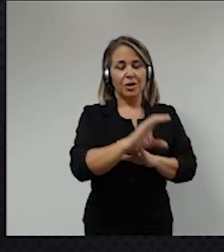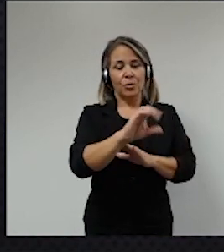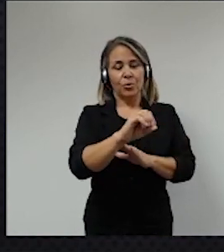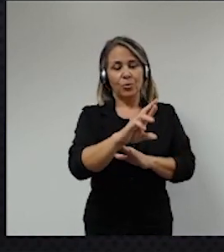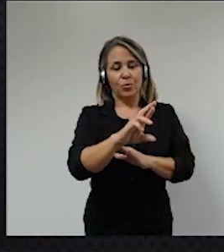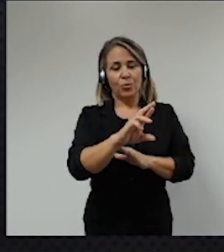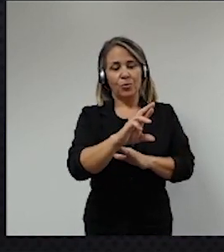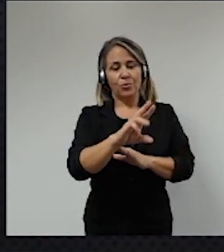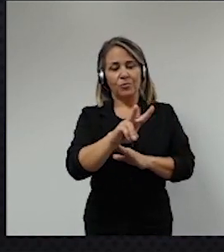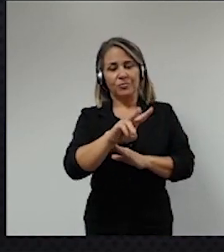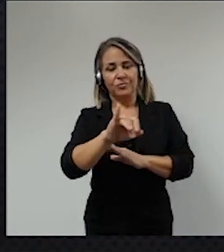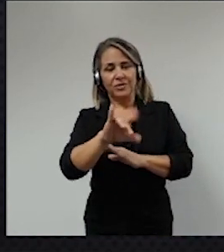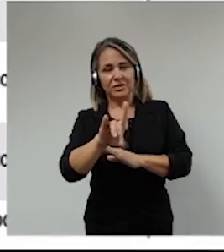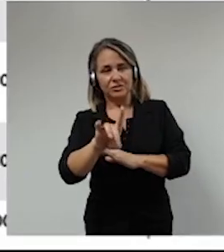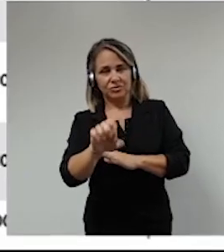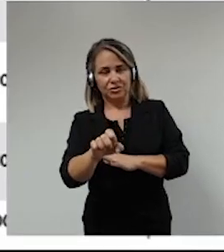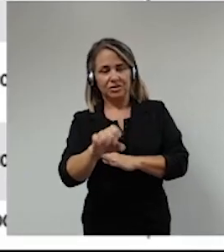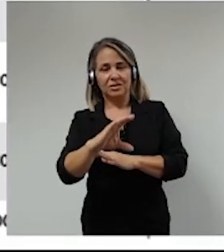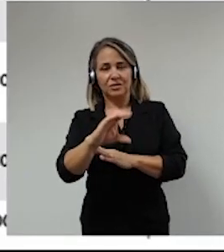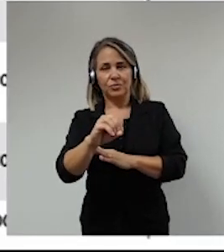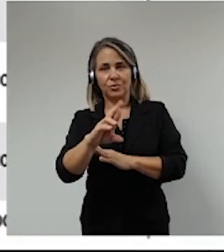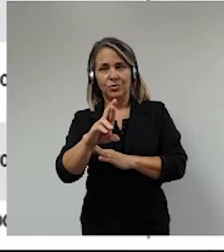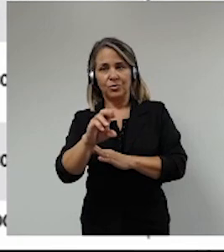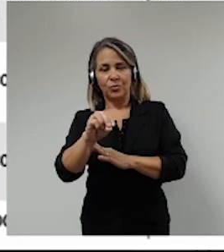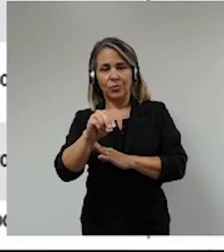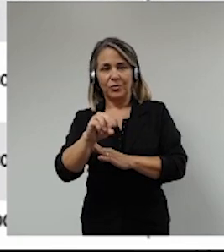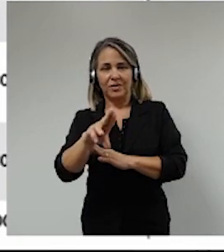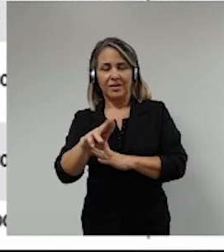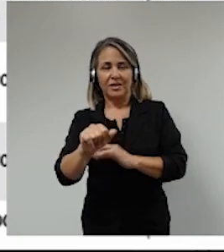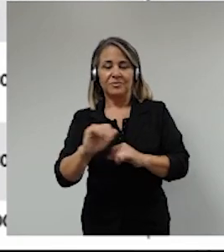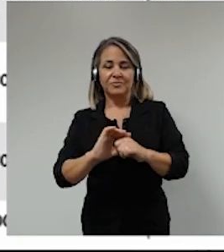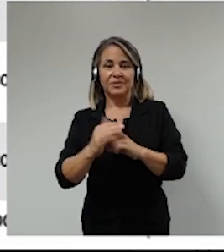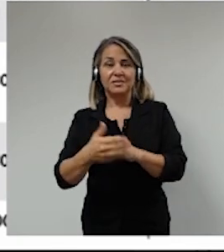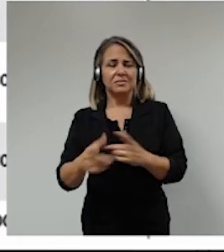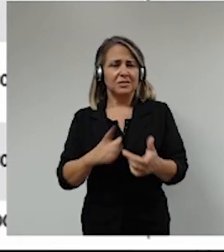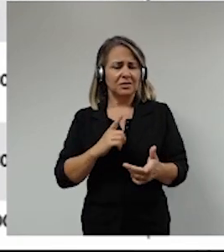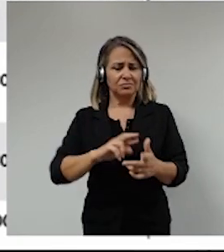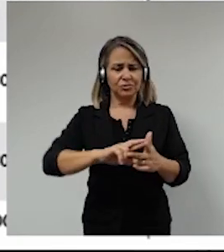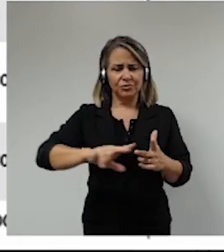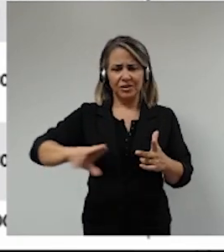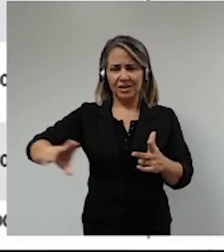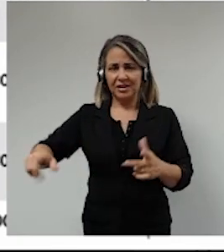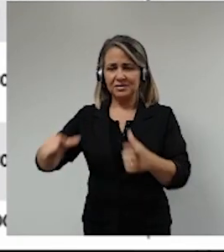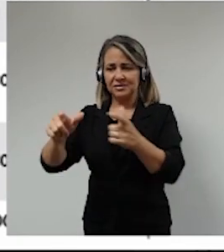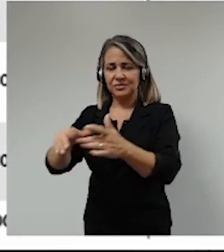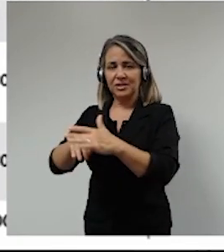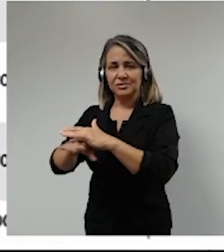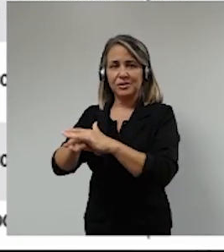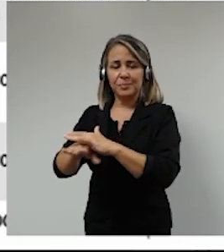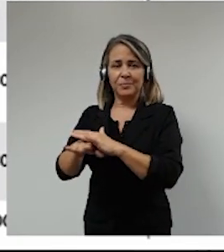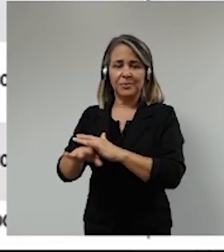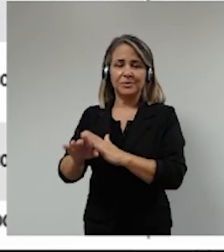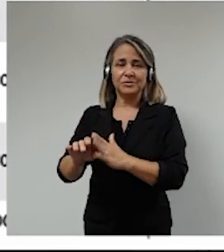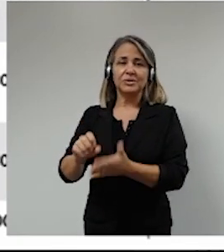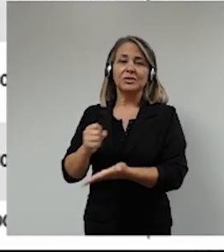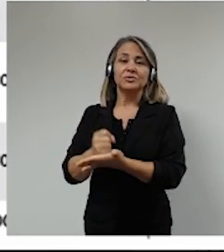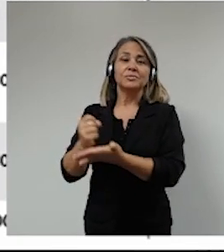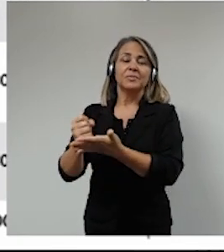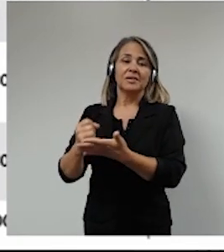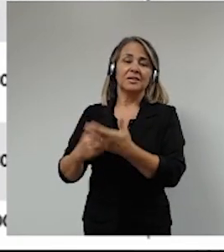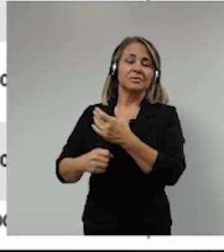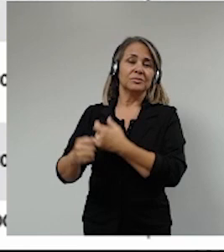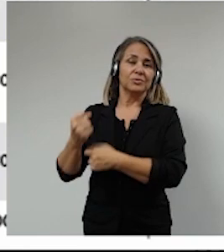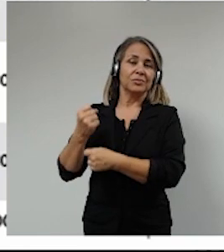e coronavírus. Vejam que tiveram vários depósitos de marca, e tudo aqui 2020, tá? De março